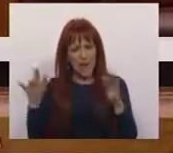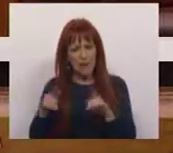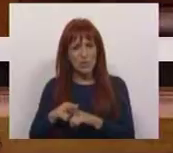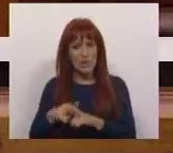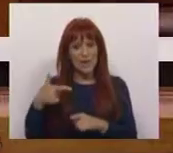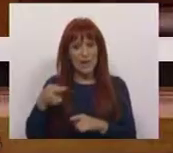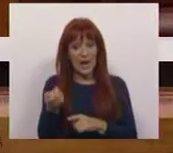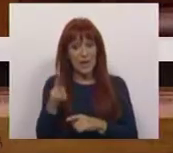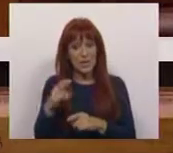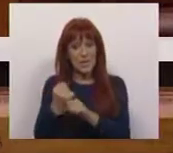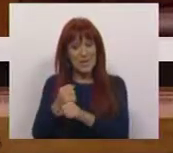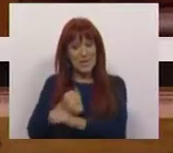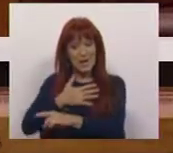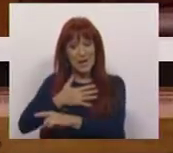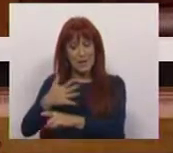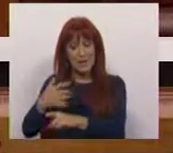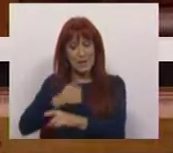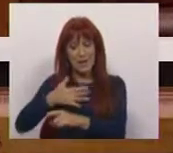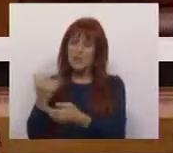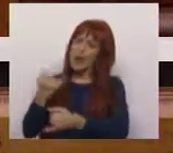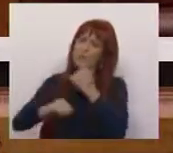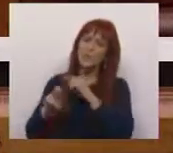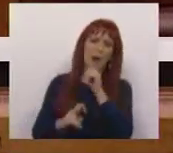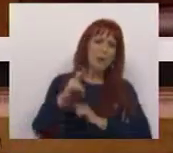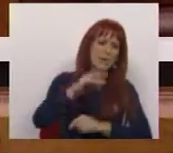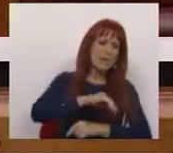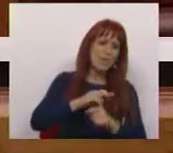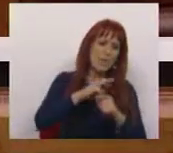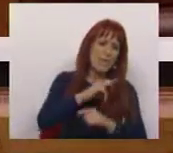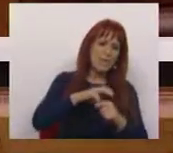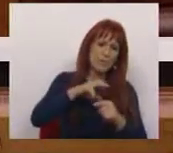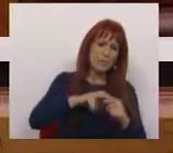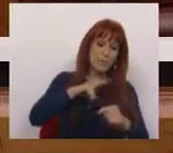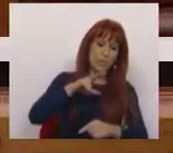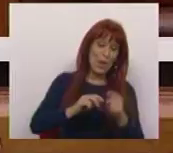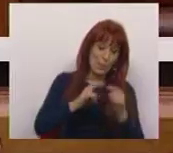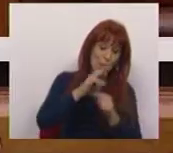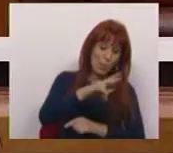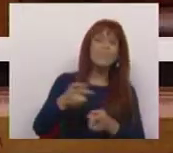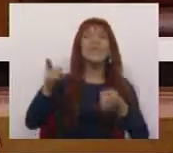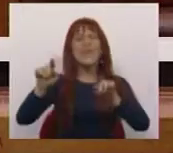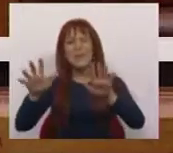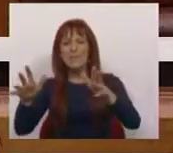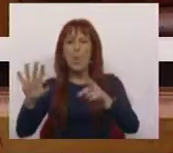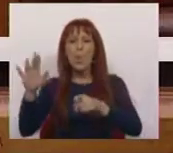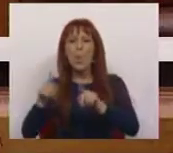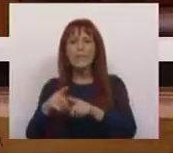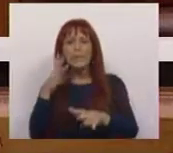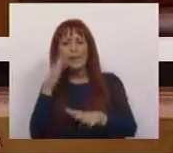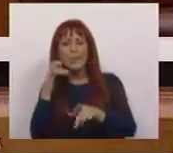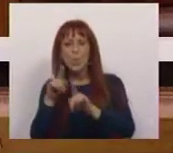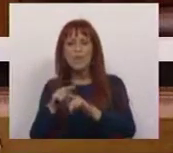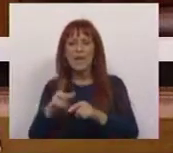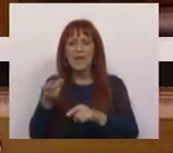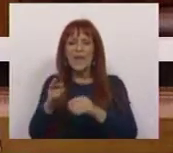a TSU para as entidades patronais a troco do aumento do salário mínimo nacional e também quando tentou